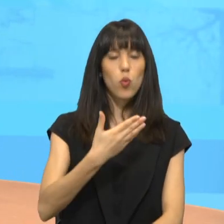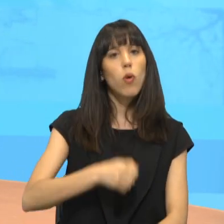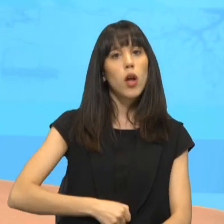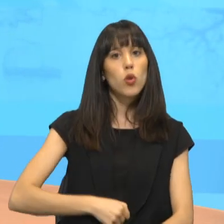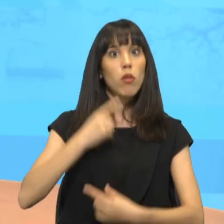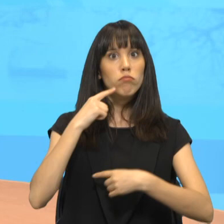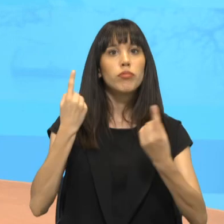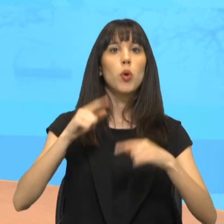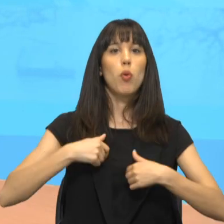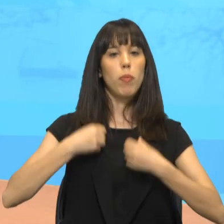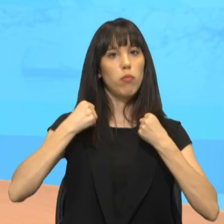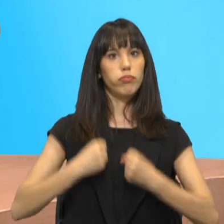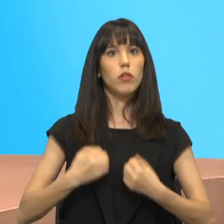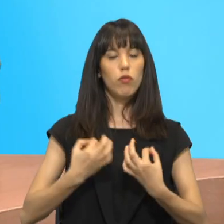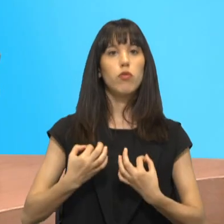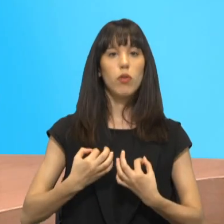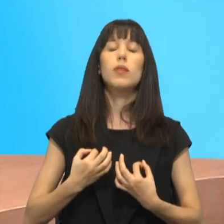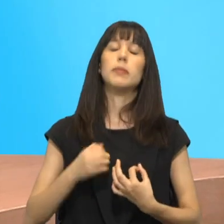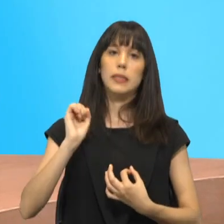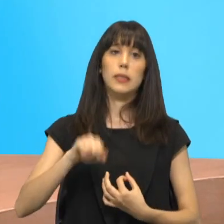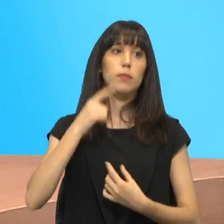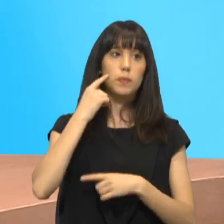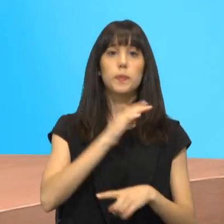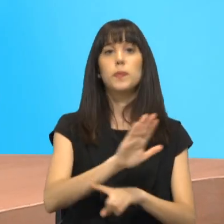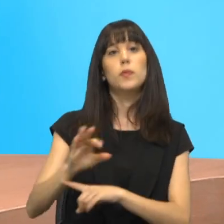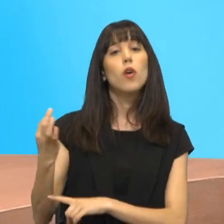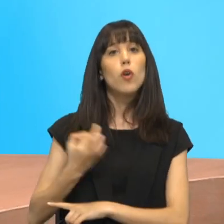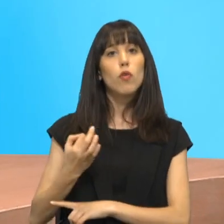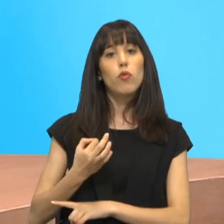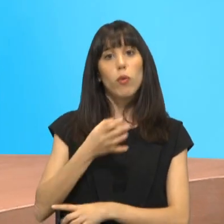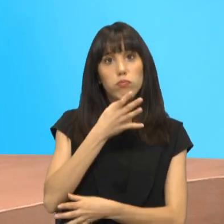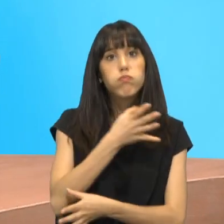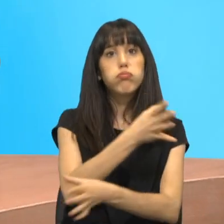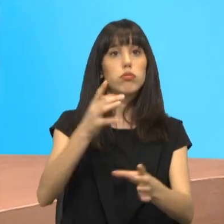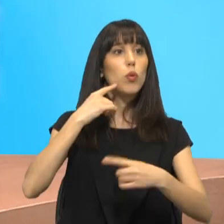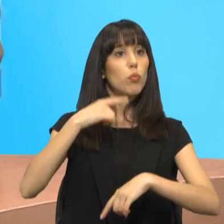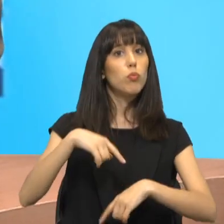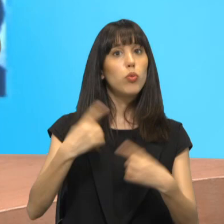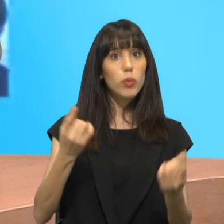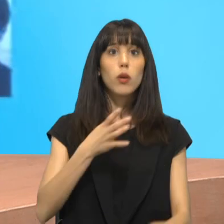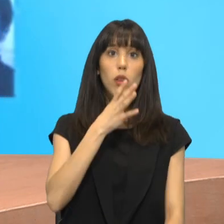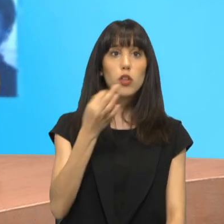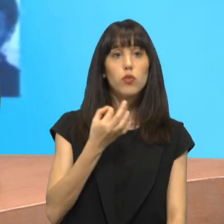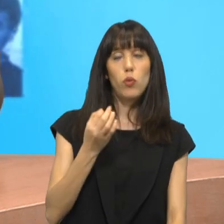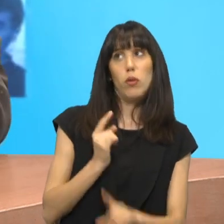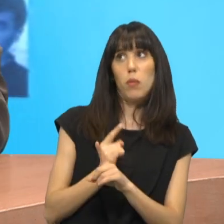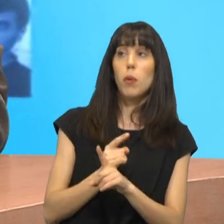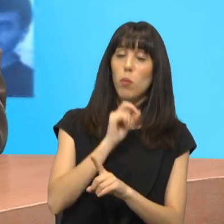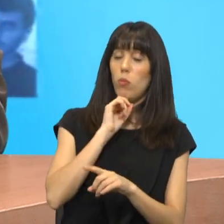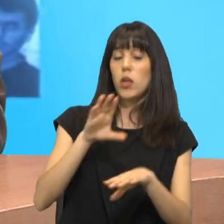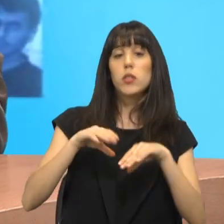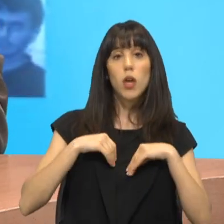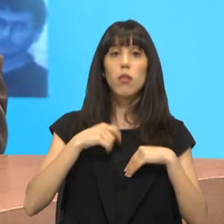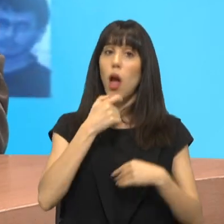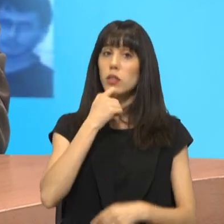mais declarada, pelo menos. Mais declarada, a possibilidade de o declarar publicamente, aceitando as consequências que